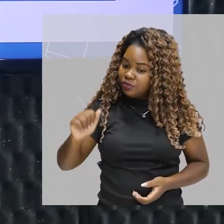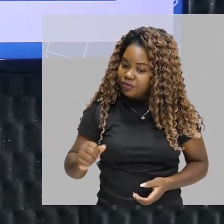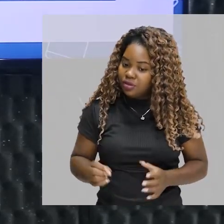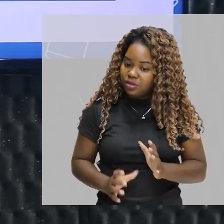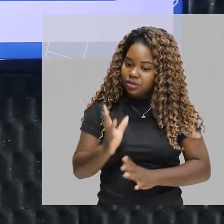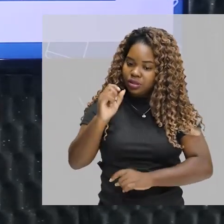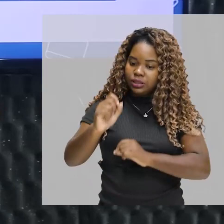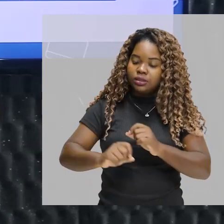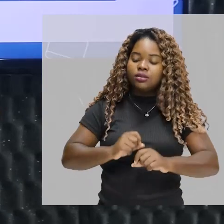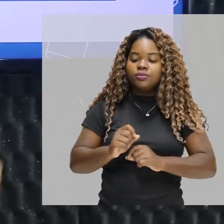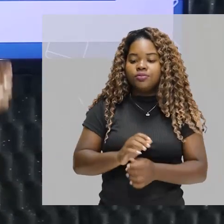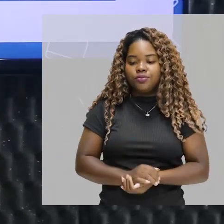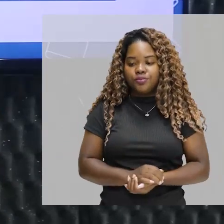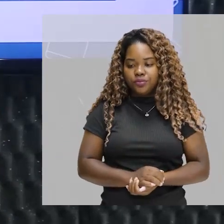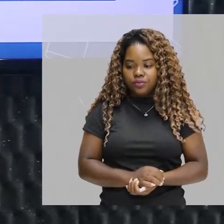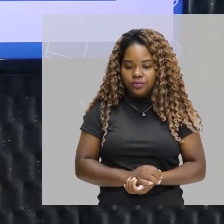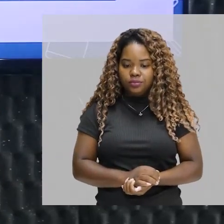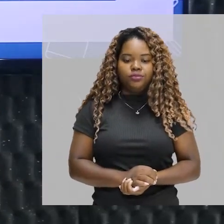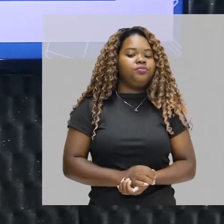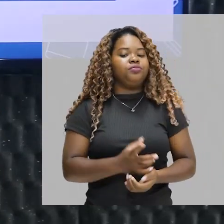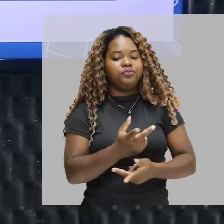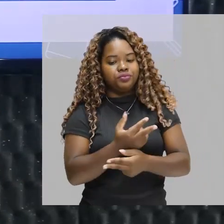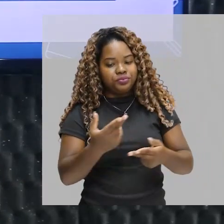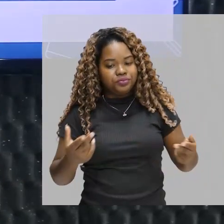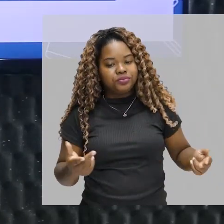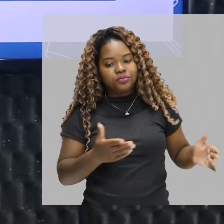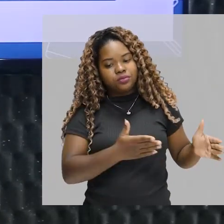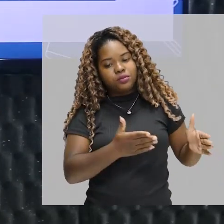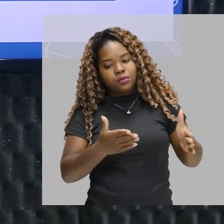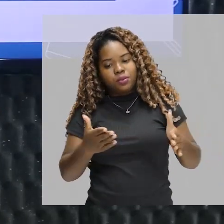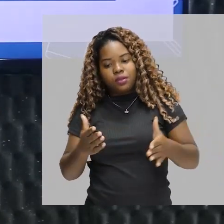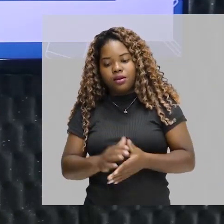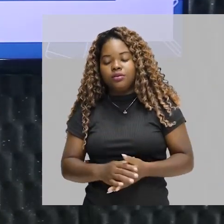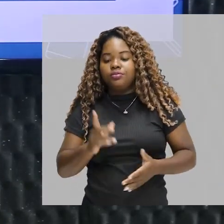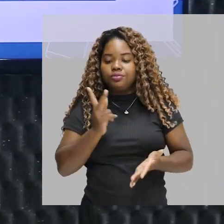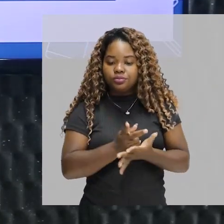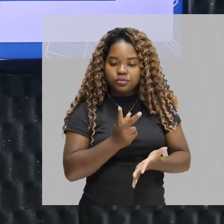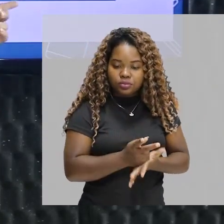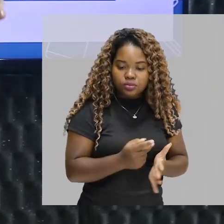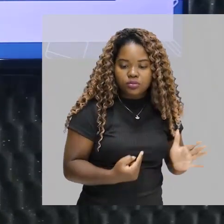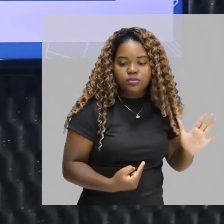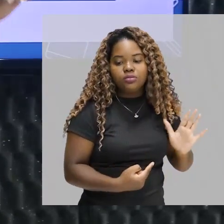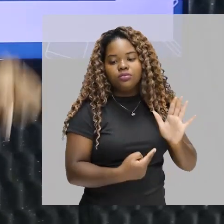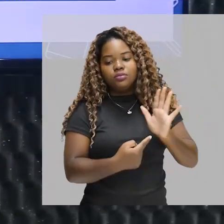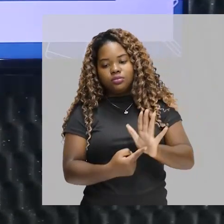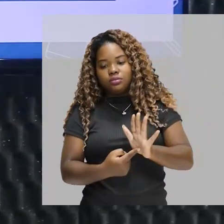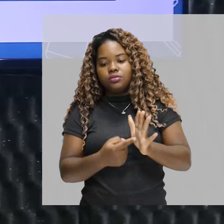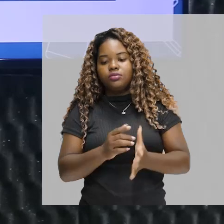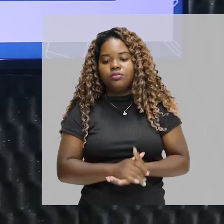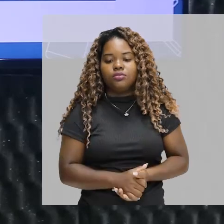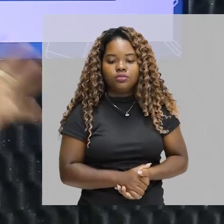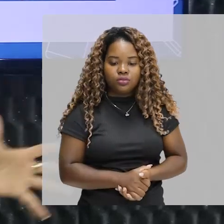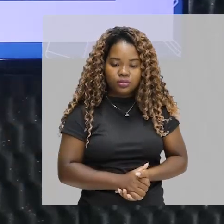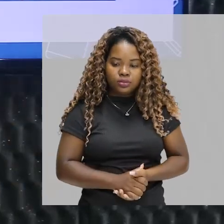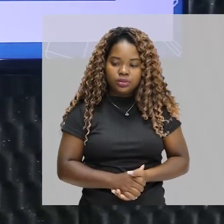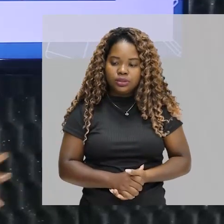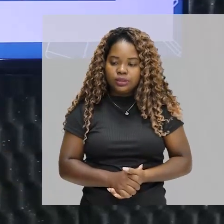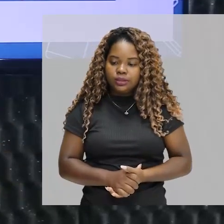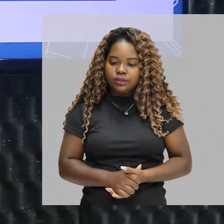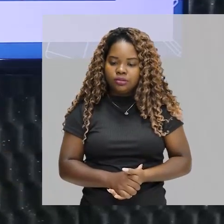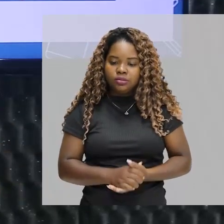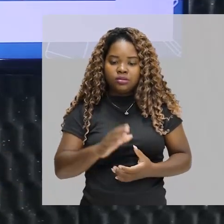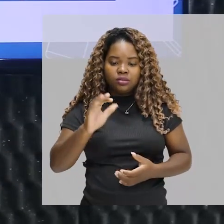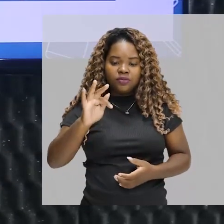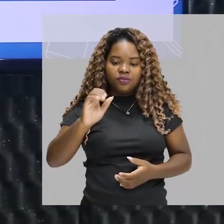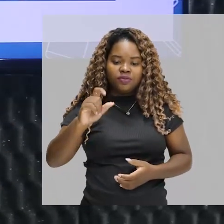em tempos remotos e sempre se apresentaram como os conhecemos hoje. Então, o conto de fadas não